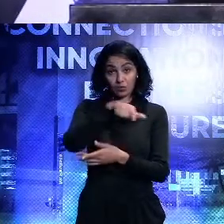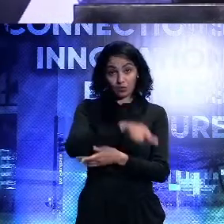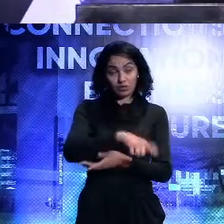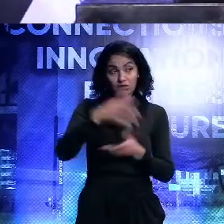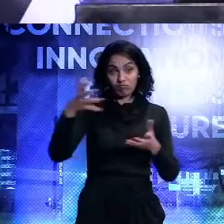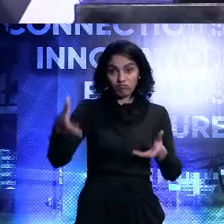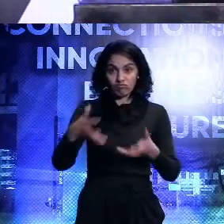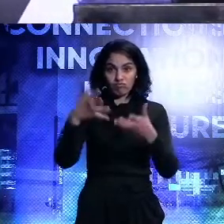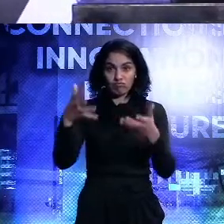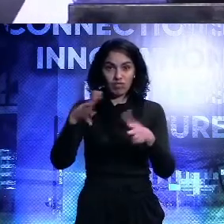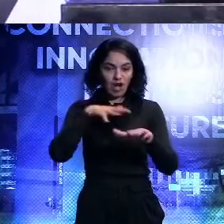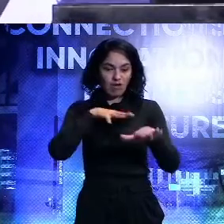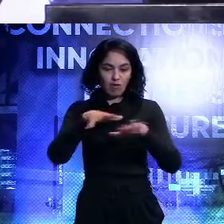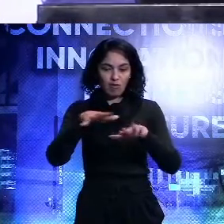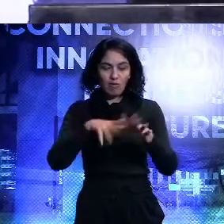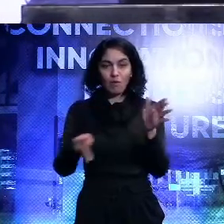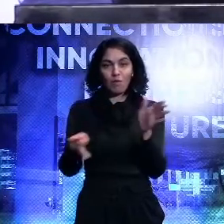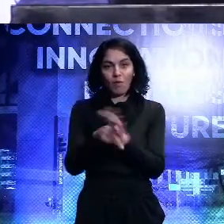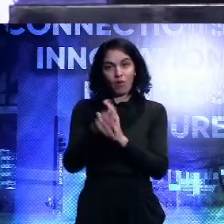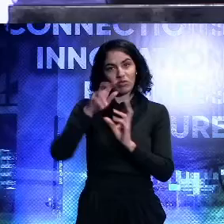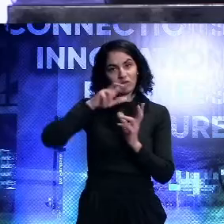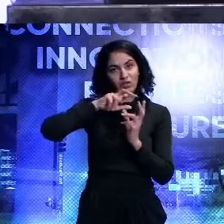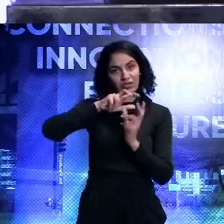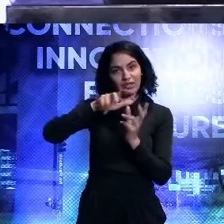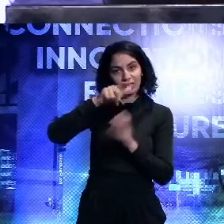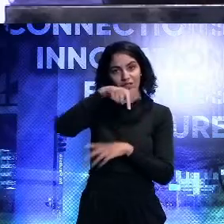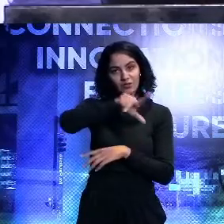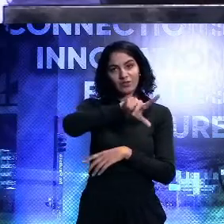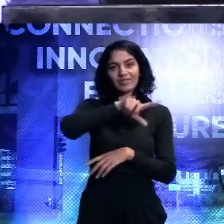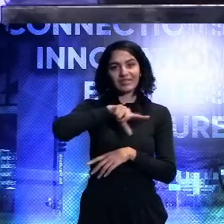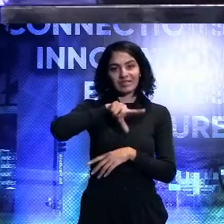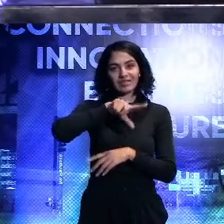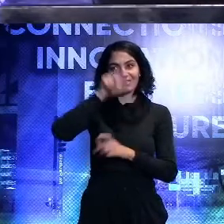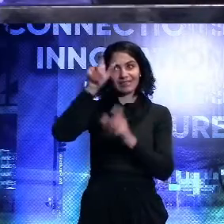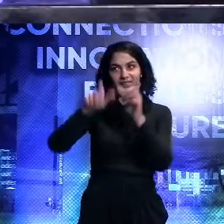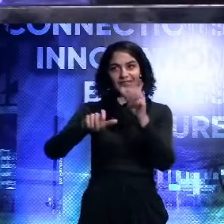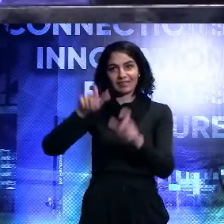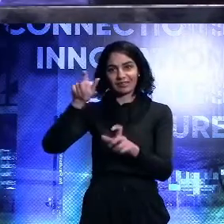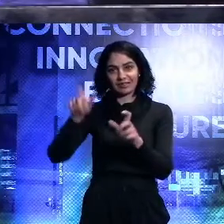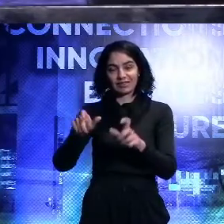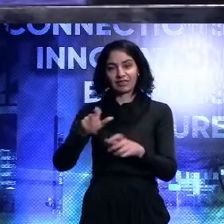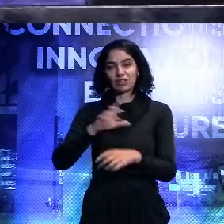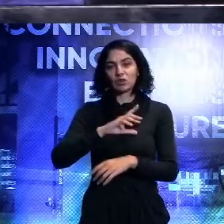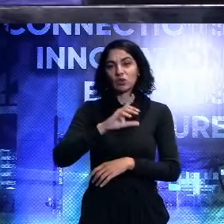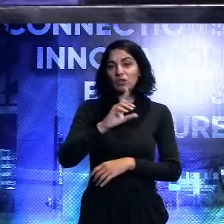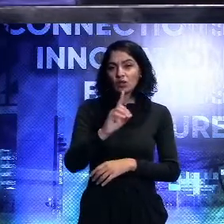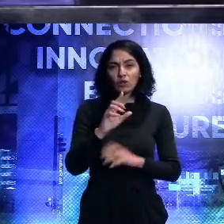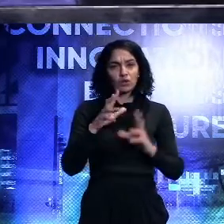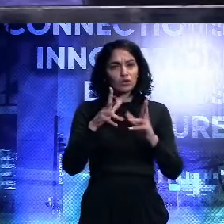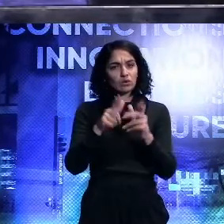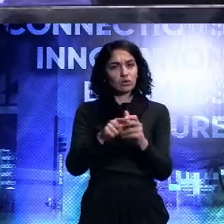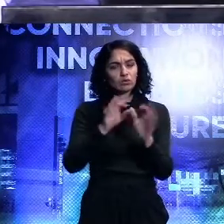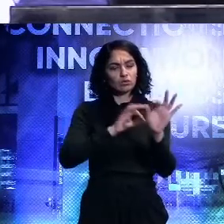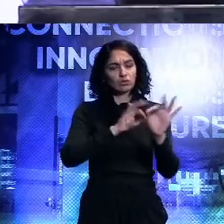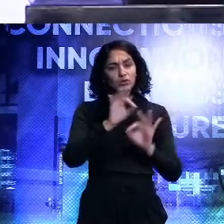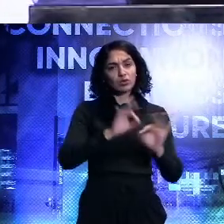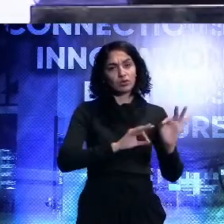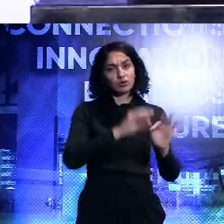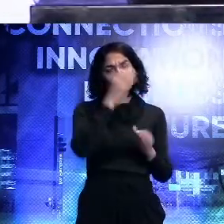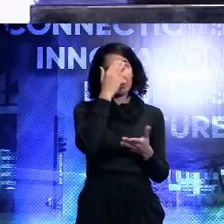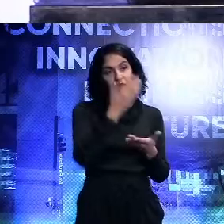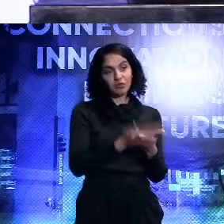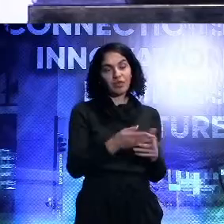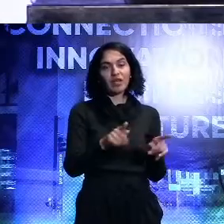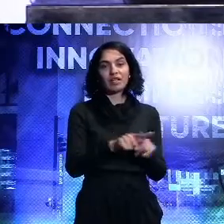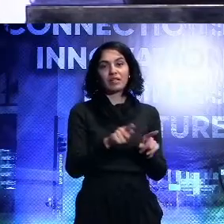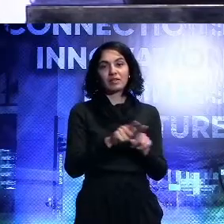vocês movem o TDC. E né, os coordenadores e todo mundo da organização por confiarem na gente, né, de